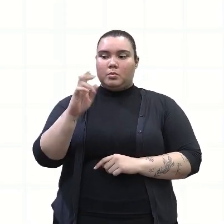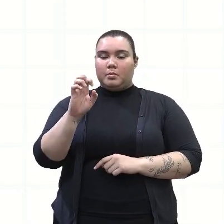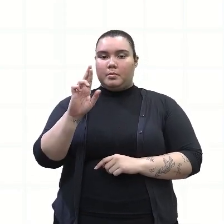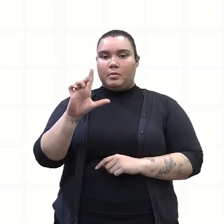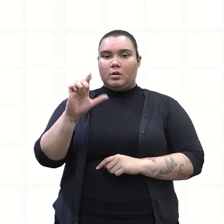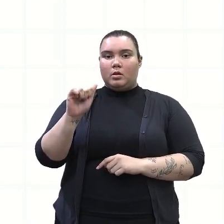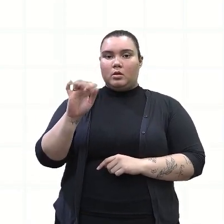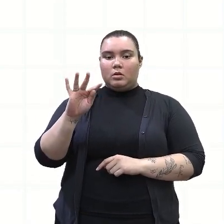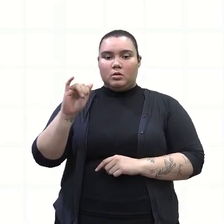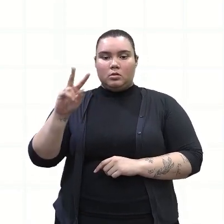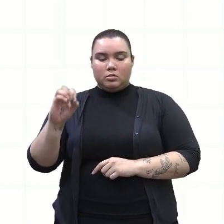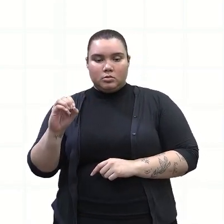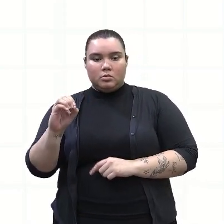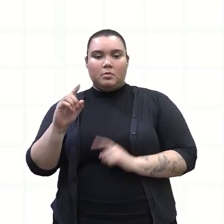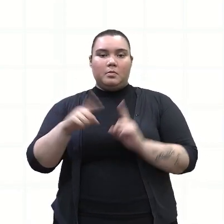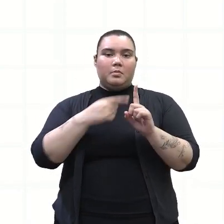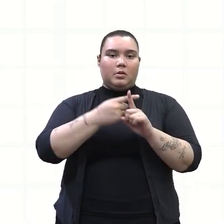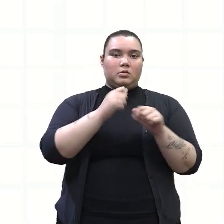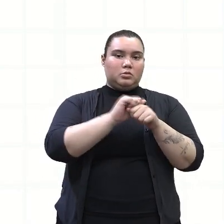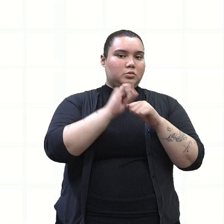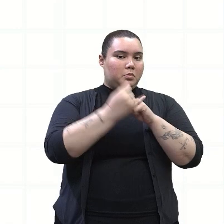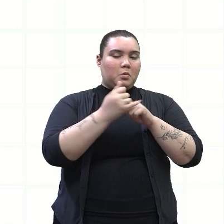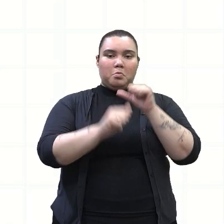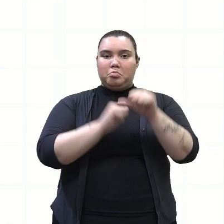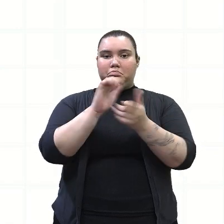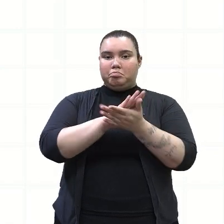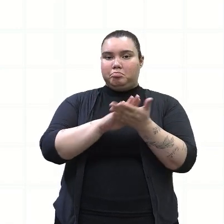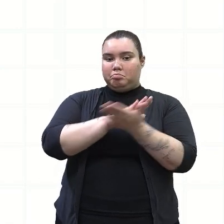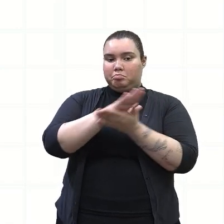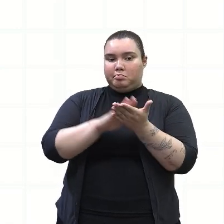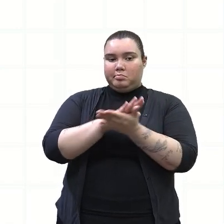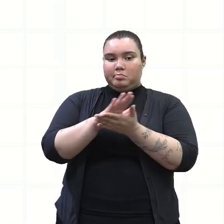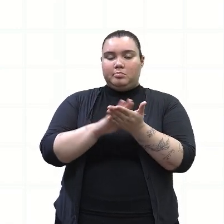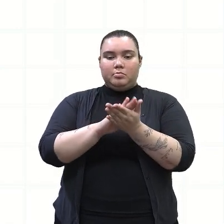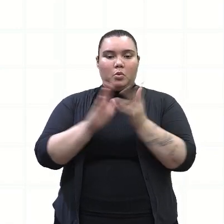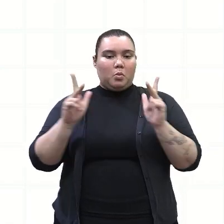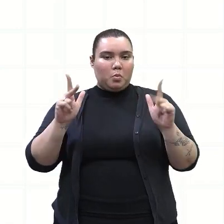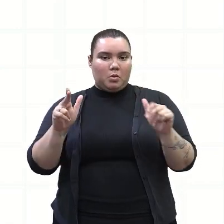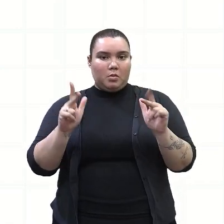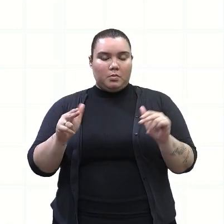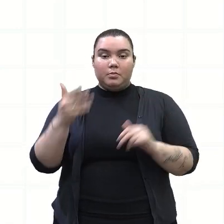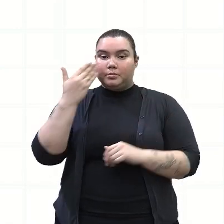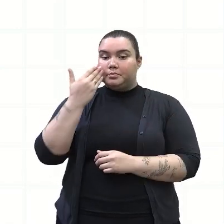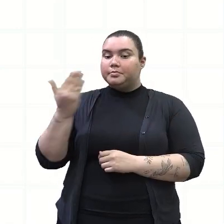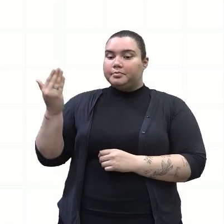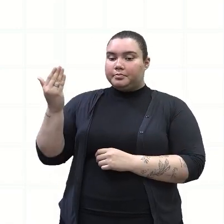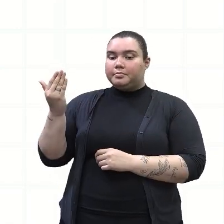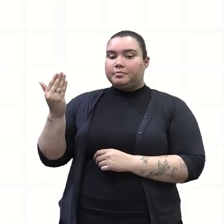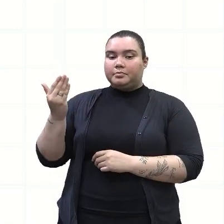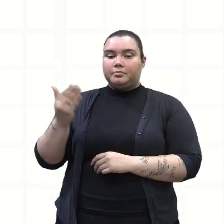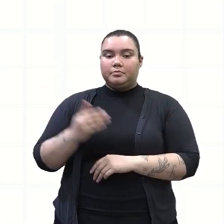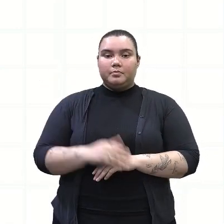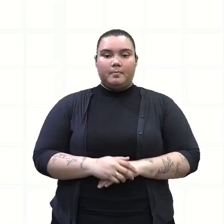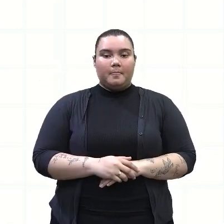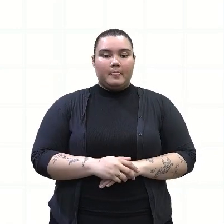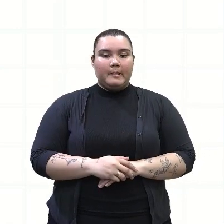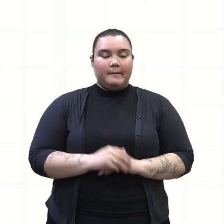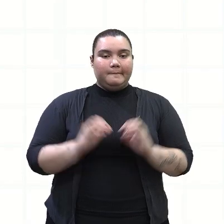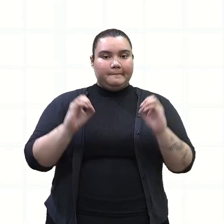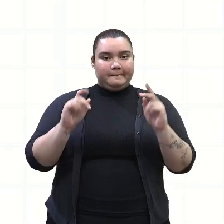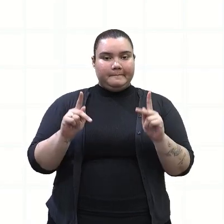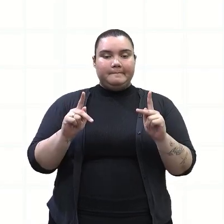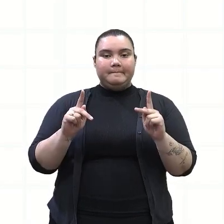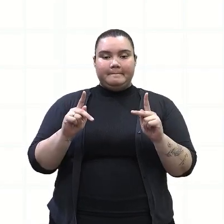forma como ele é mesmo, tá? Não tem mudança nenhuma não, tá? Olha aqui, ó. Beautiful, beautiful, igual, tudo bem? Eu